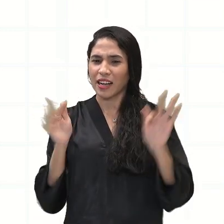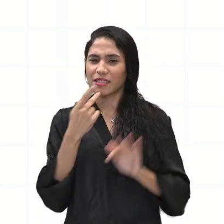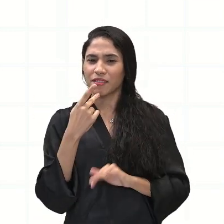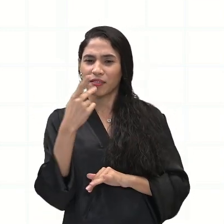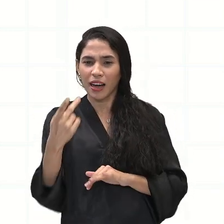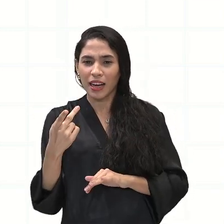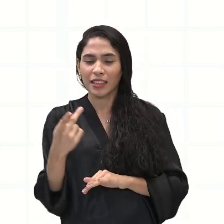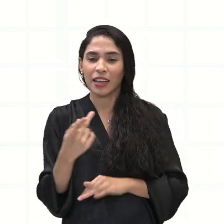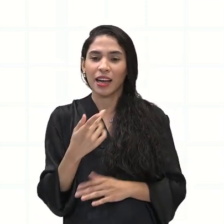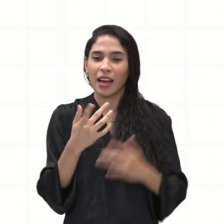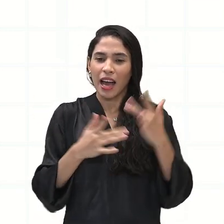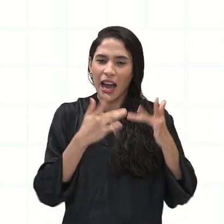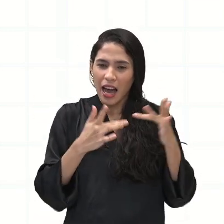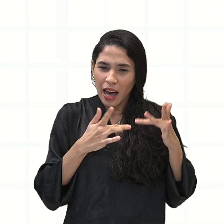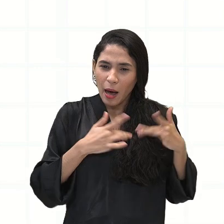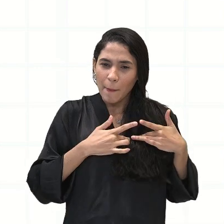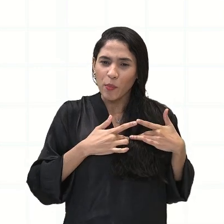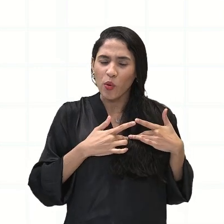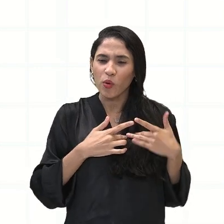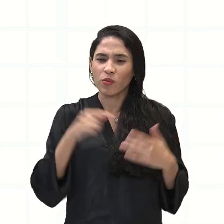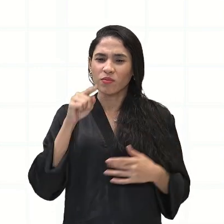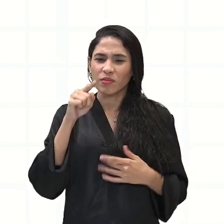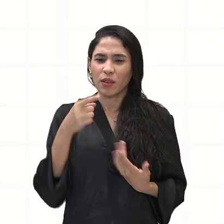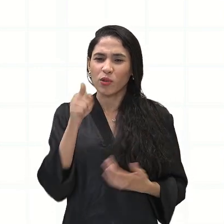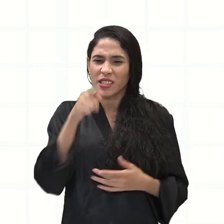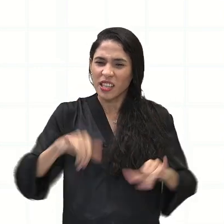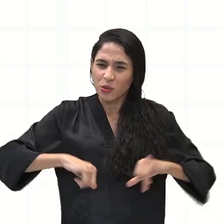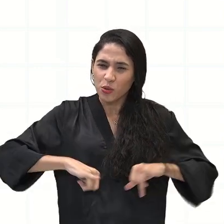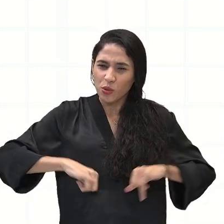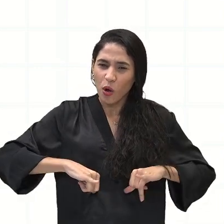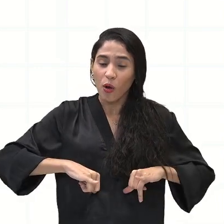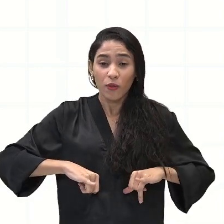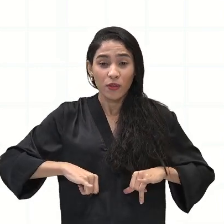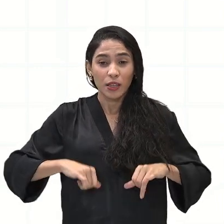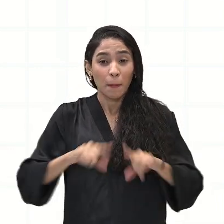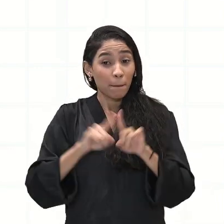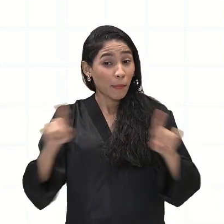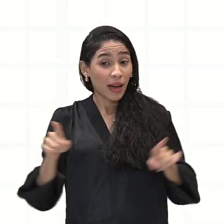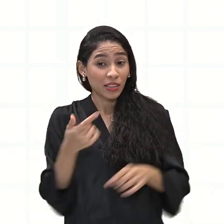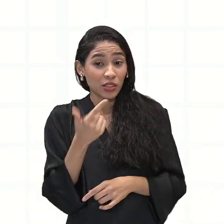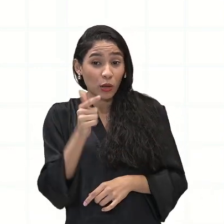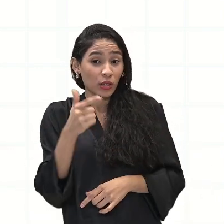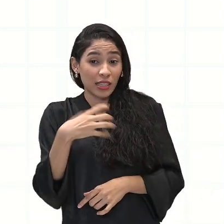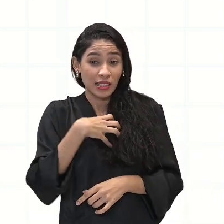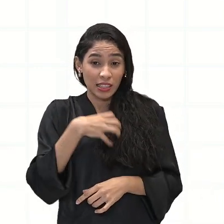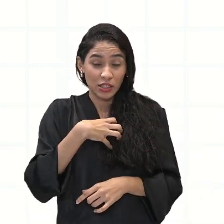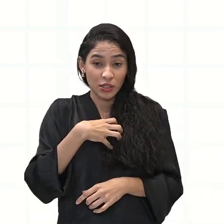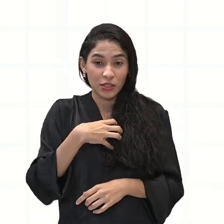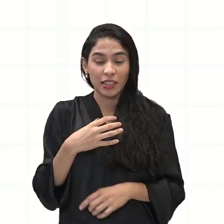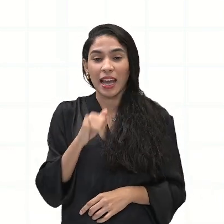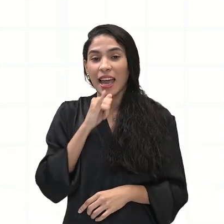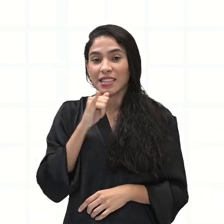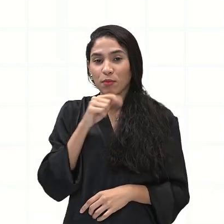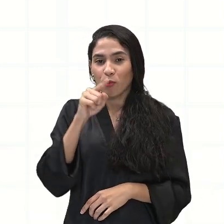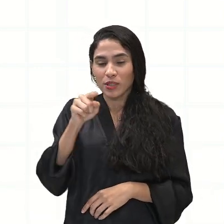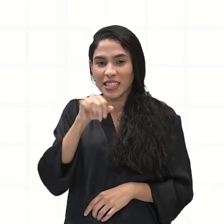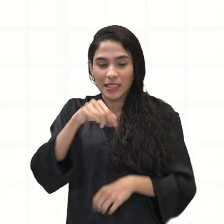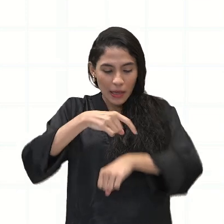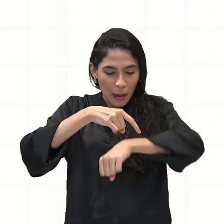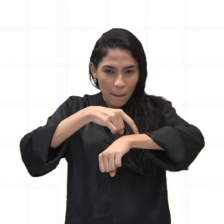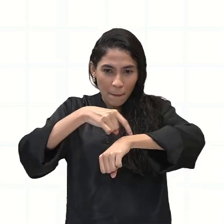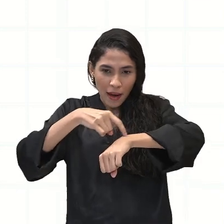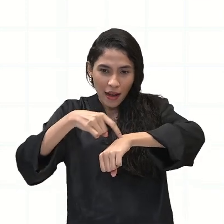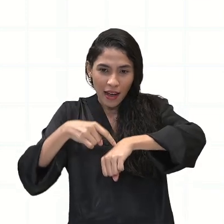dói e não se sente. Quando nós sentimos dor, nós temos a presença da dor, né? Então,